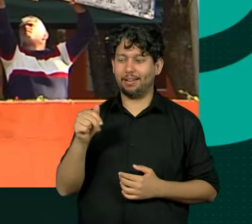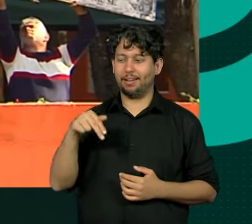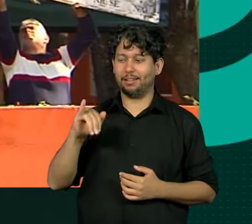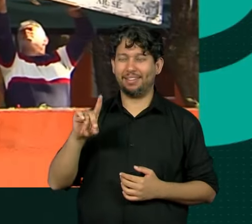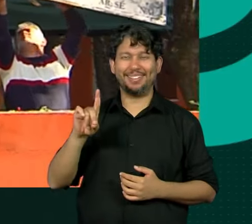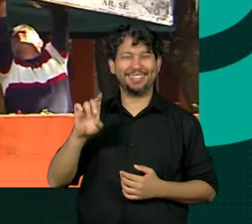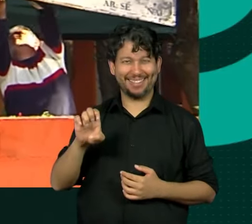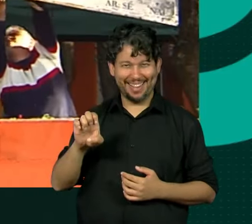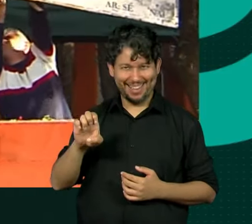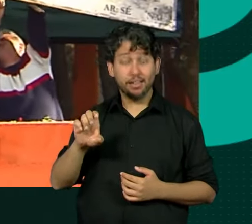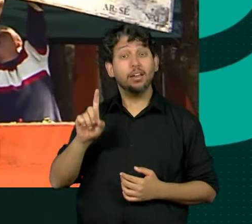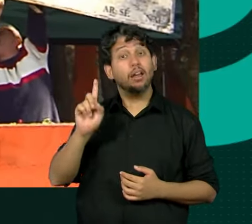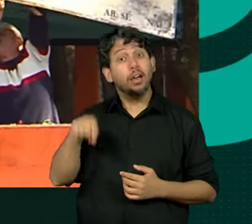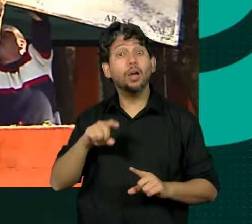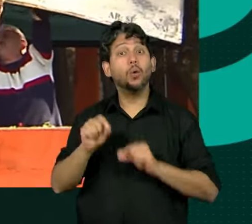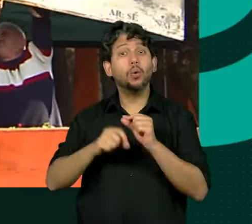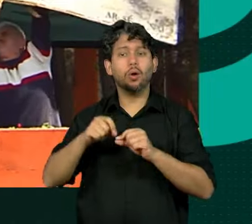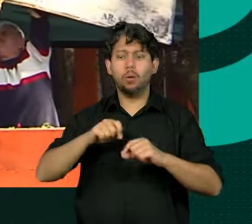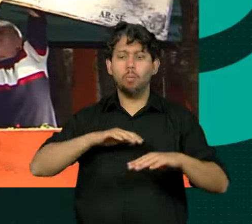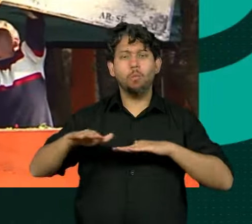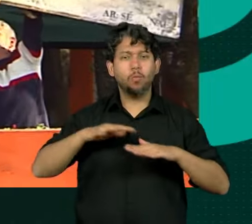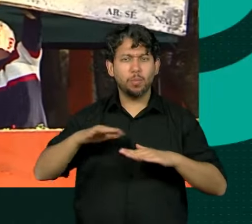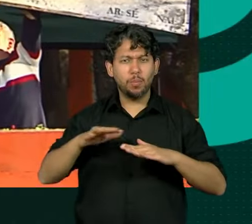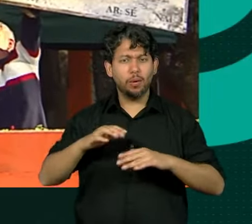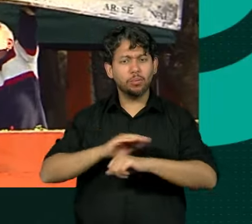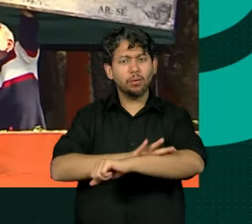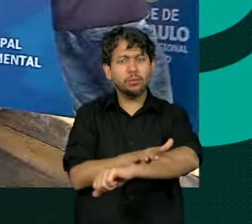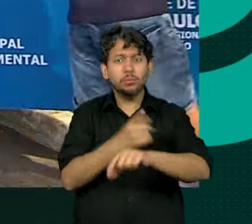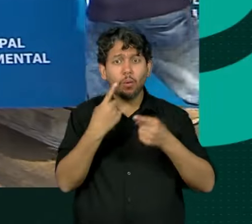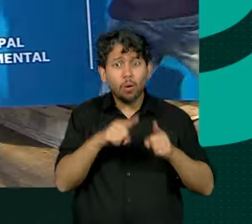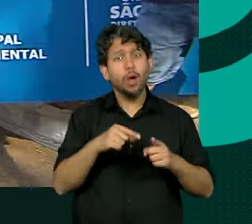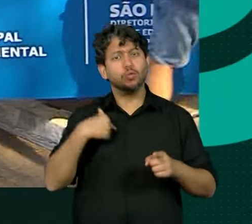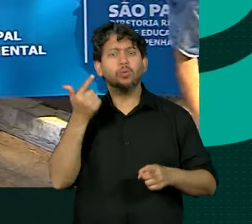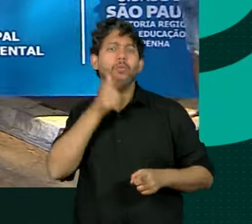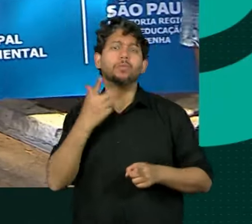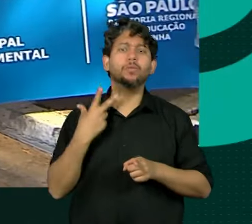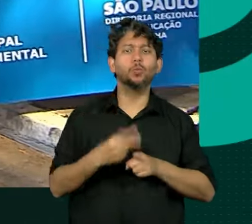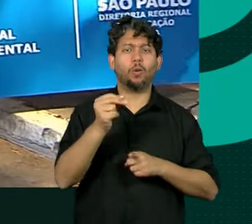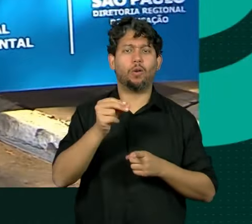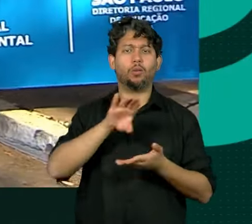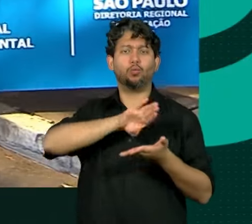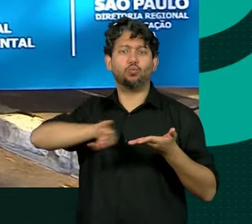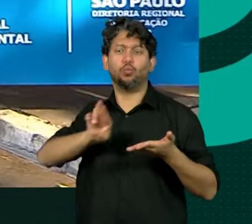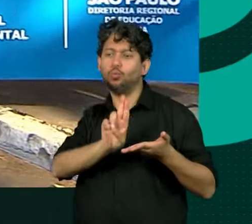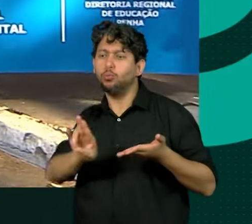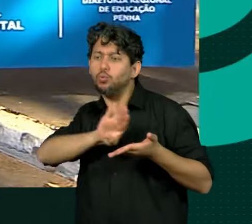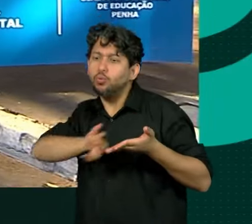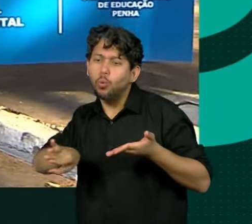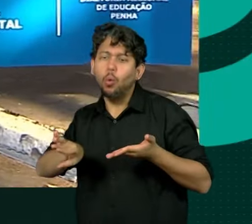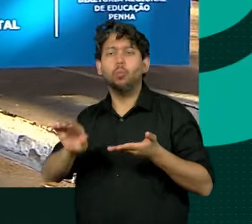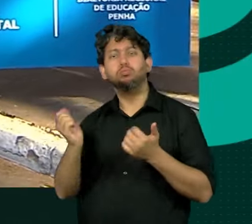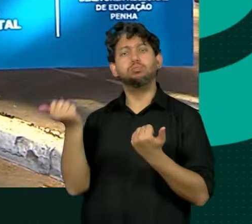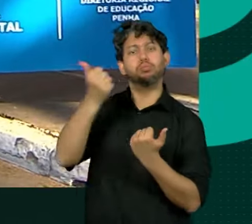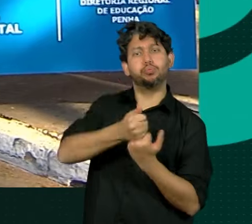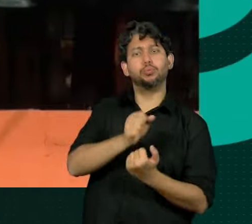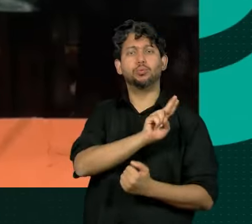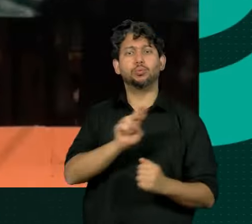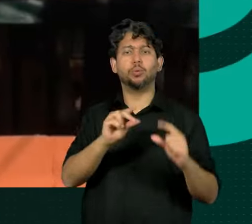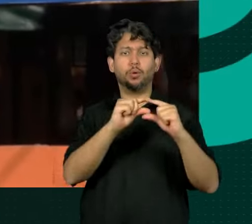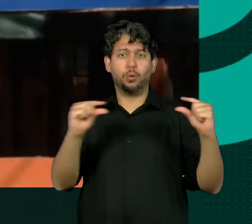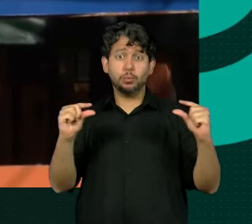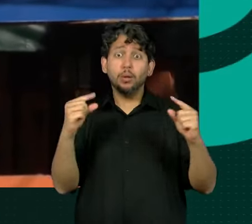das vitórias da luta do movimento antirracista, que não só busca uma reparação para os